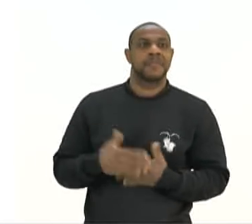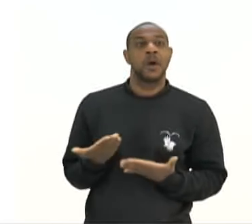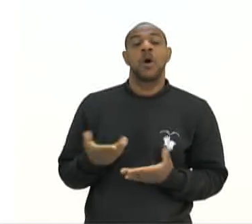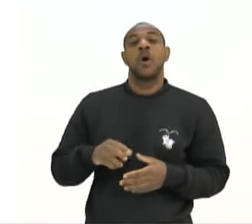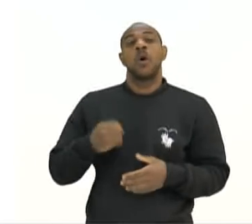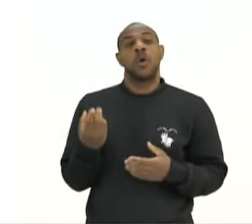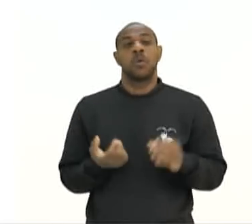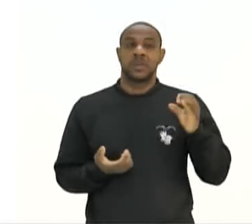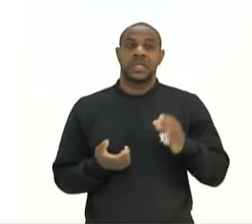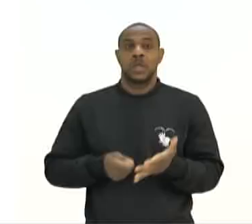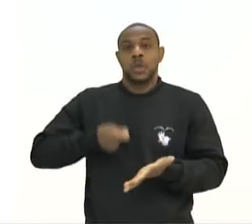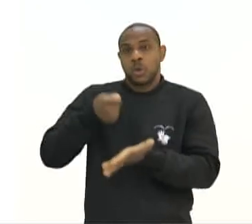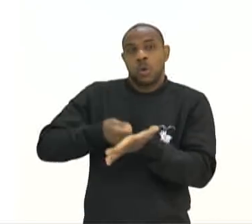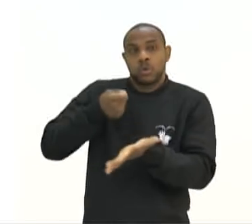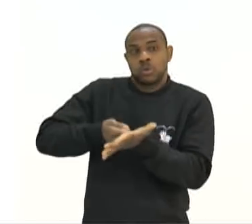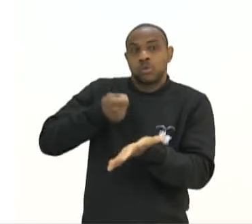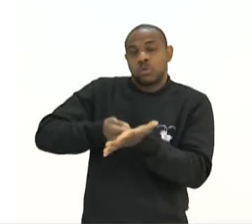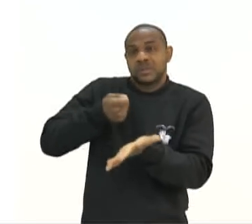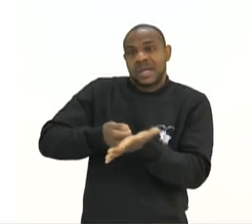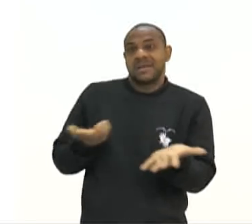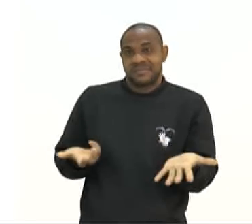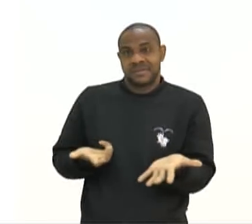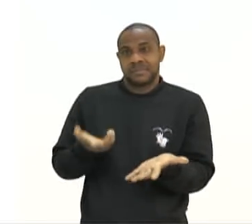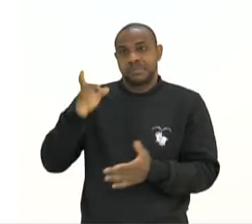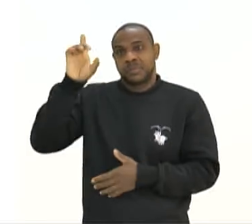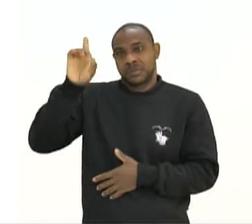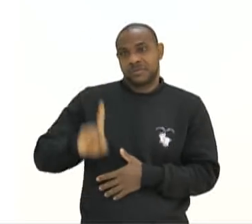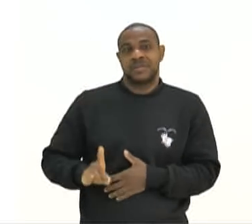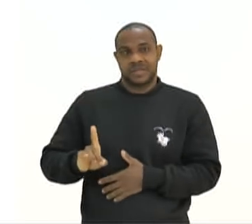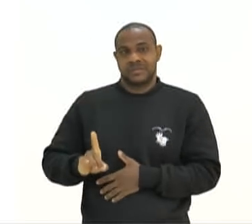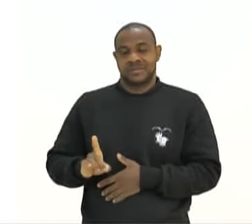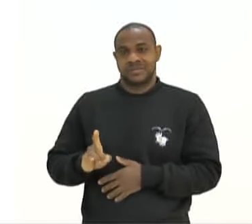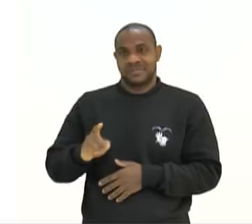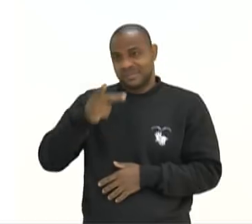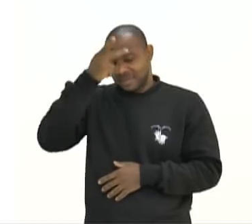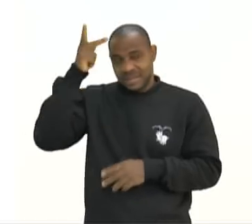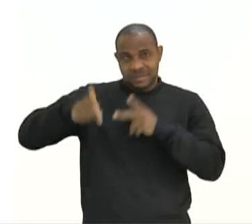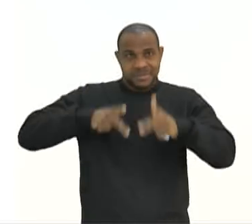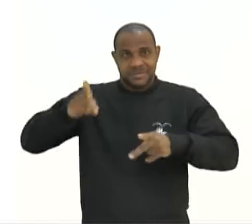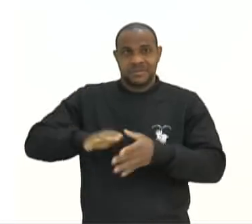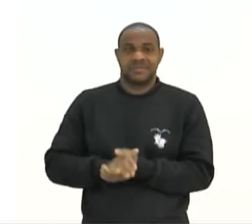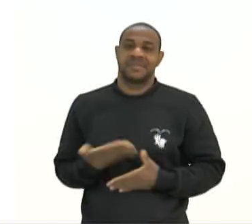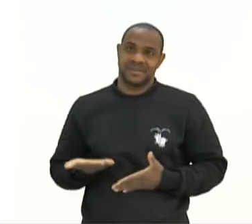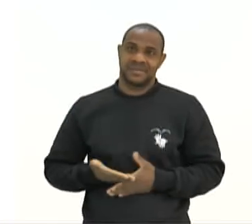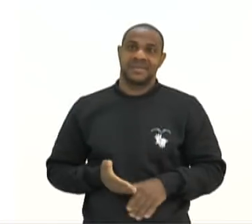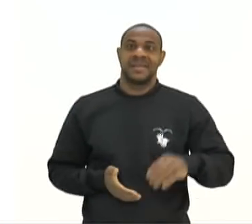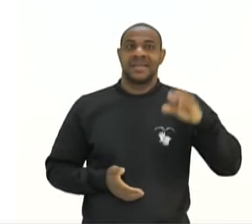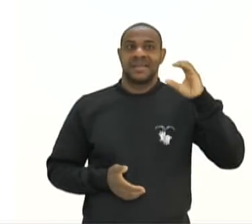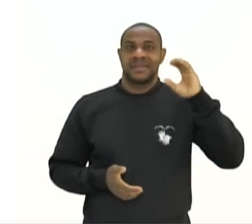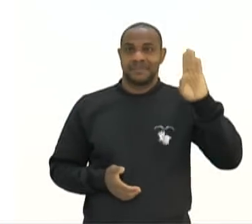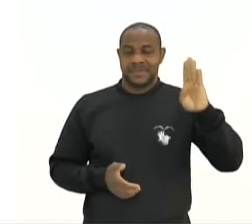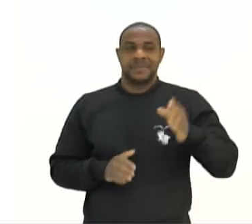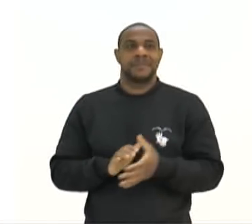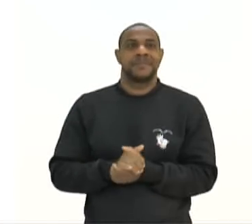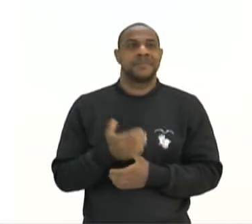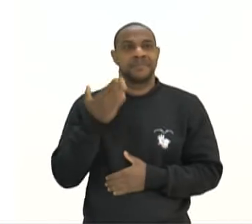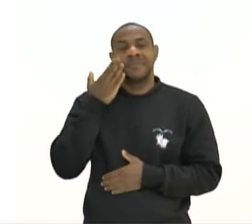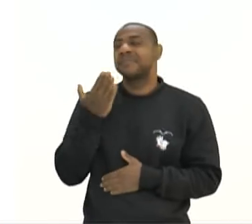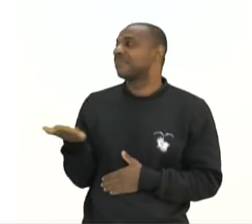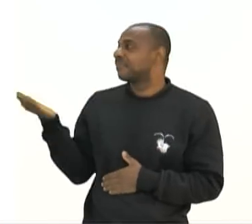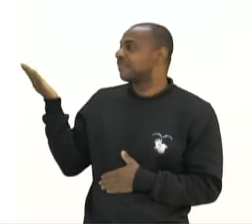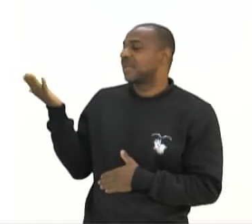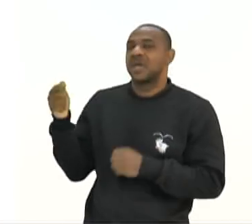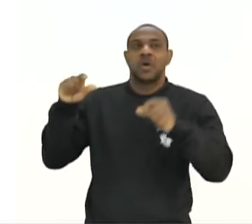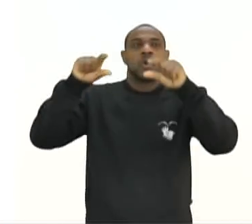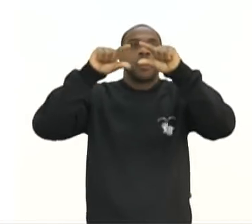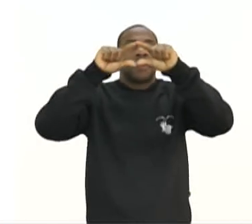povo? No caso, a que se encaixa melhor aqui é letter B. Very good. So, aqui uma